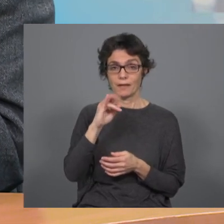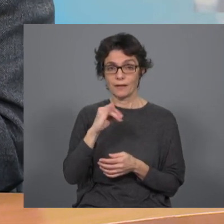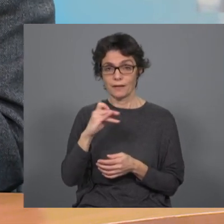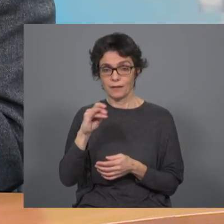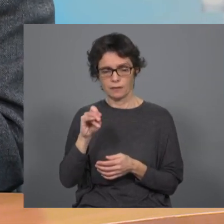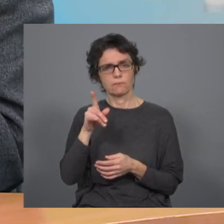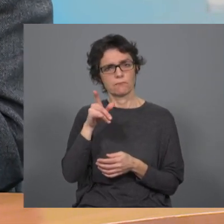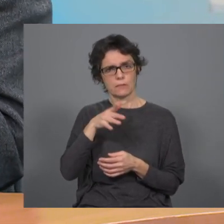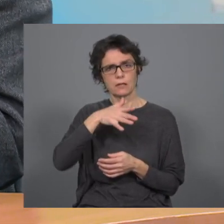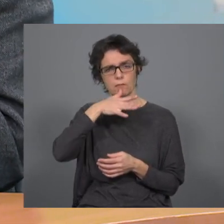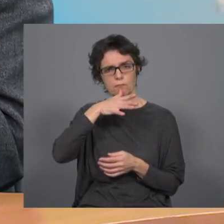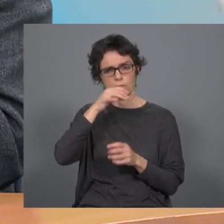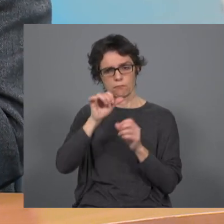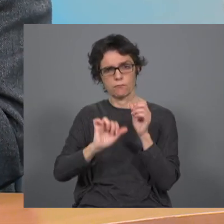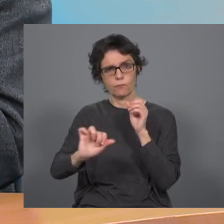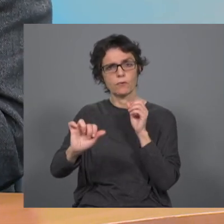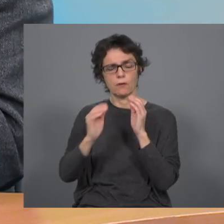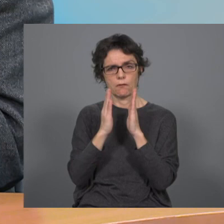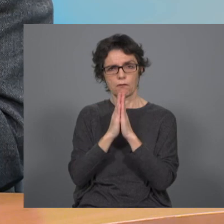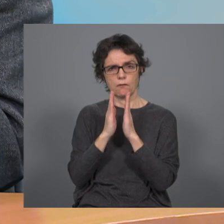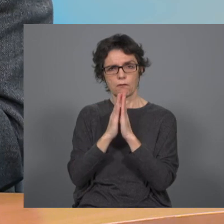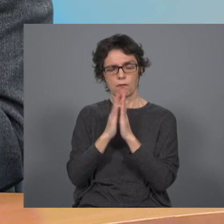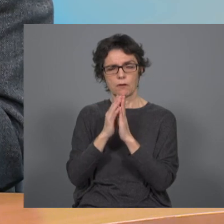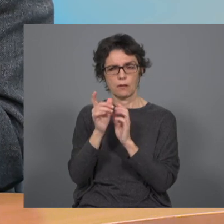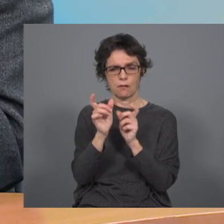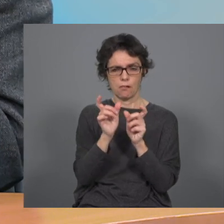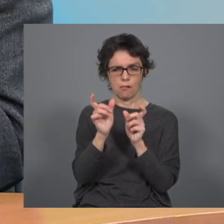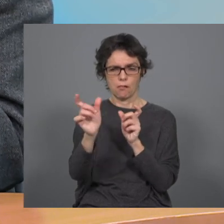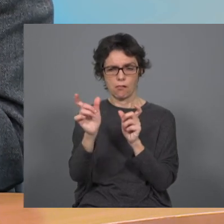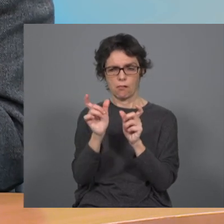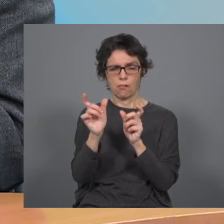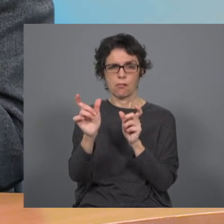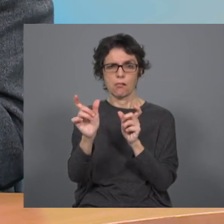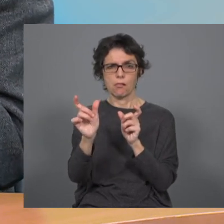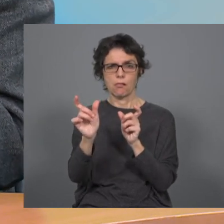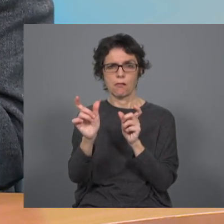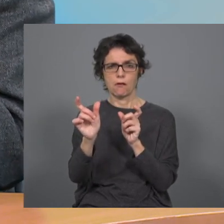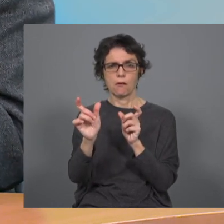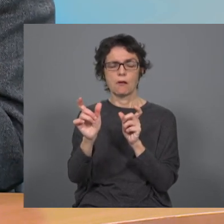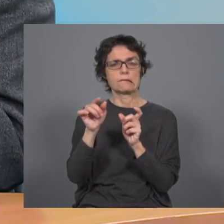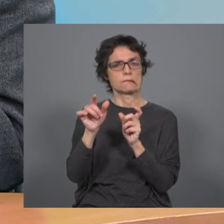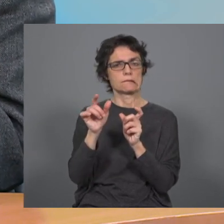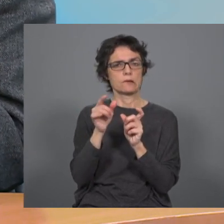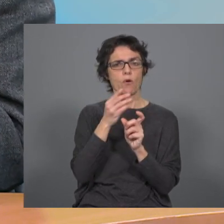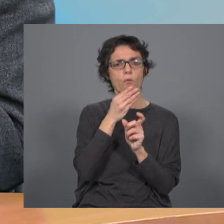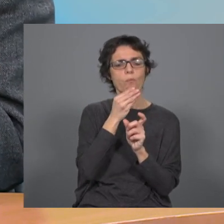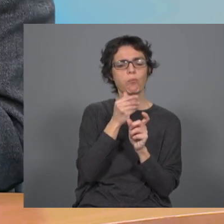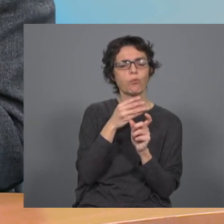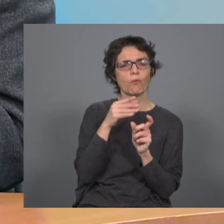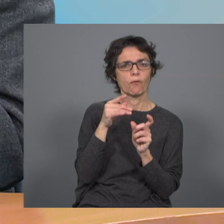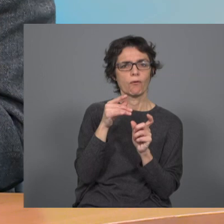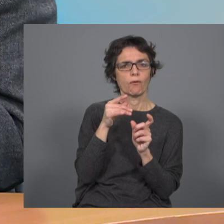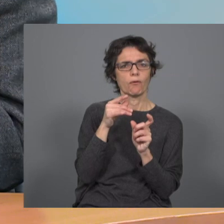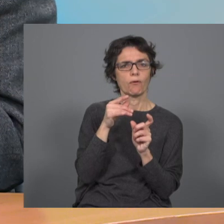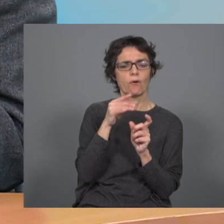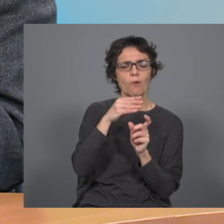exatamente para este dia, faz muito jogo entre esta dupla dimensão. O pó é aquilo que somos,